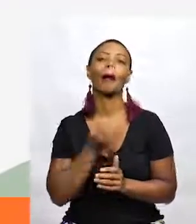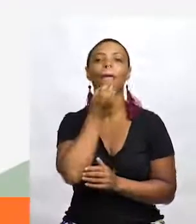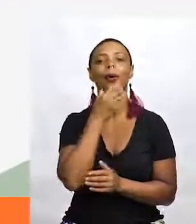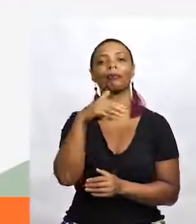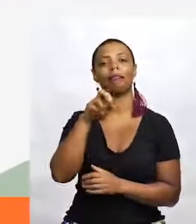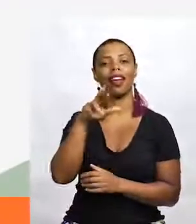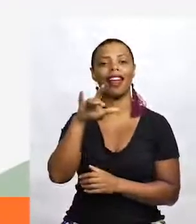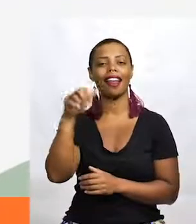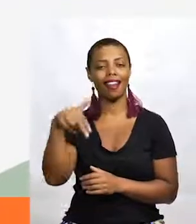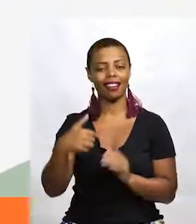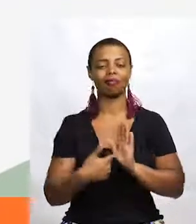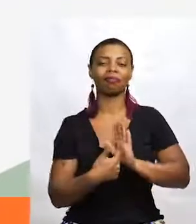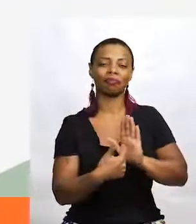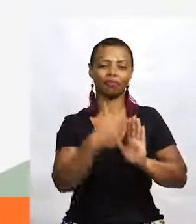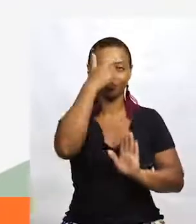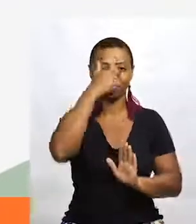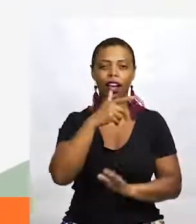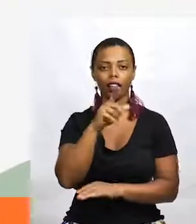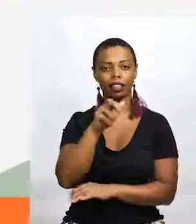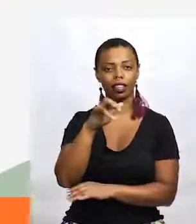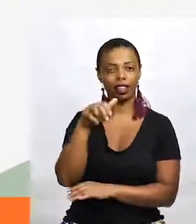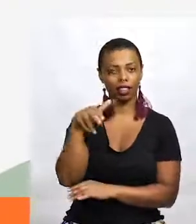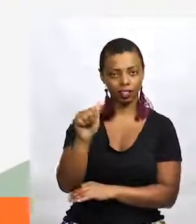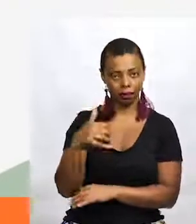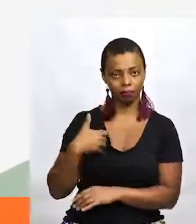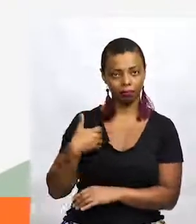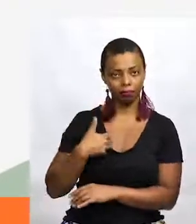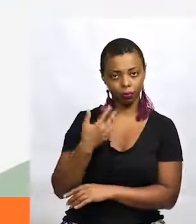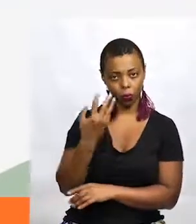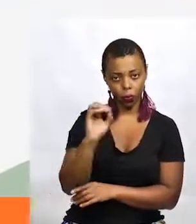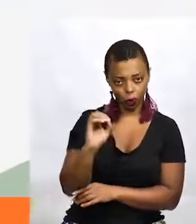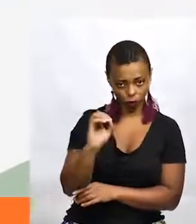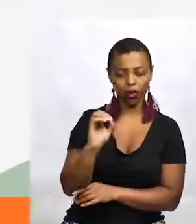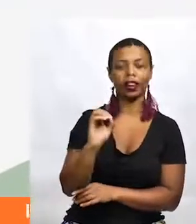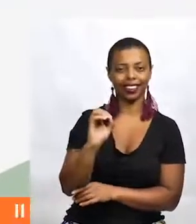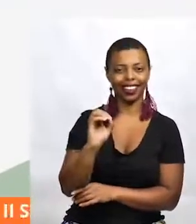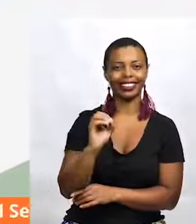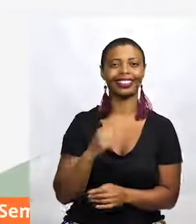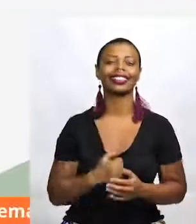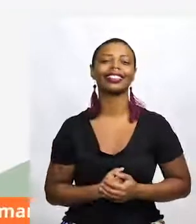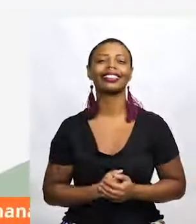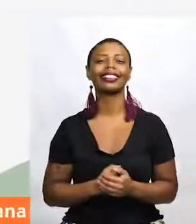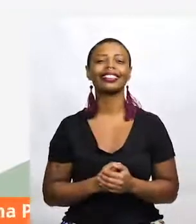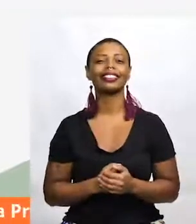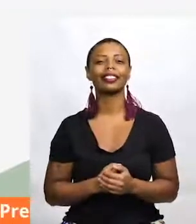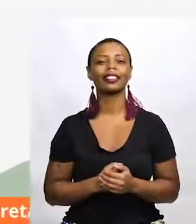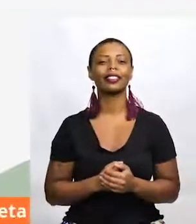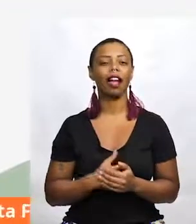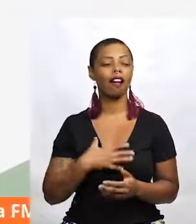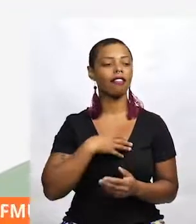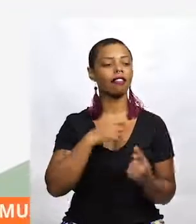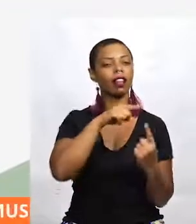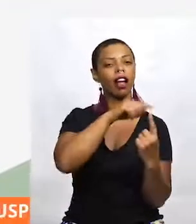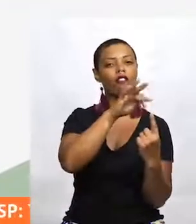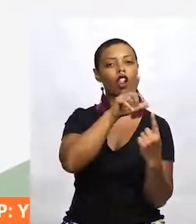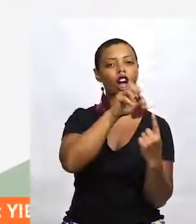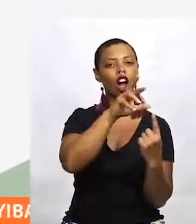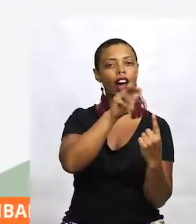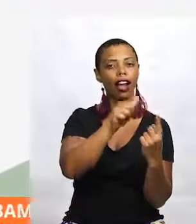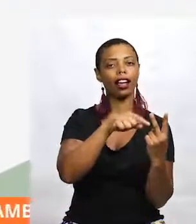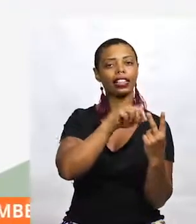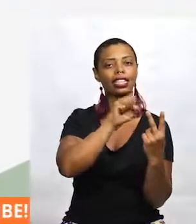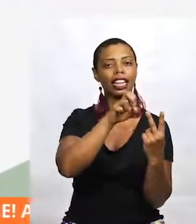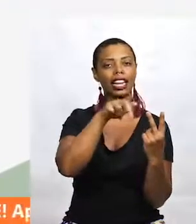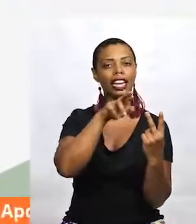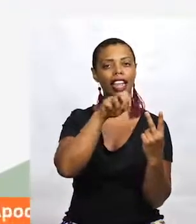Merlin me apresentou. Eu sou Adriana Alves, tenho 40 anos, sou mãe da Flora e da Serena. Então, para estar